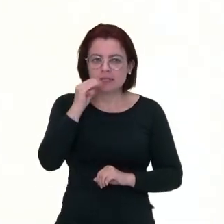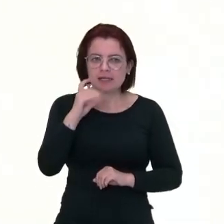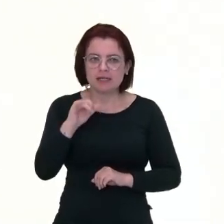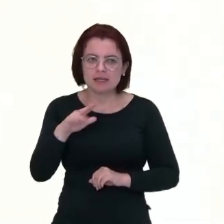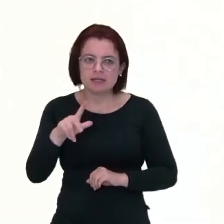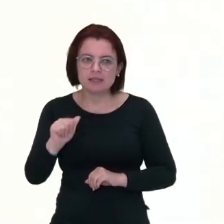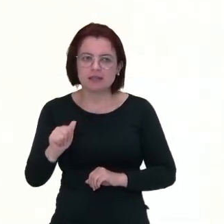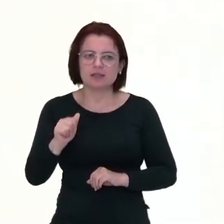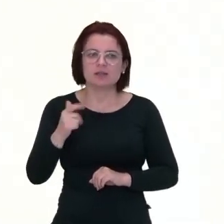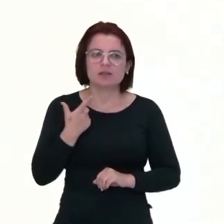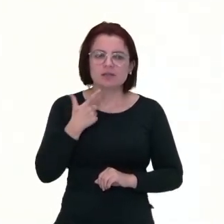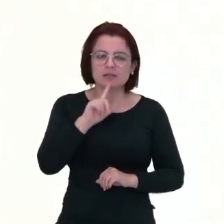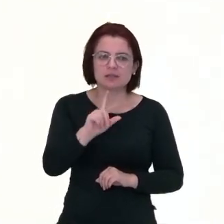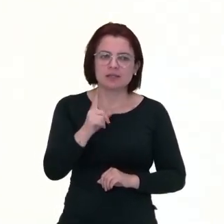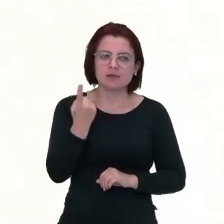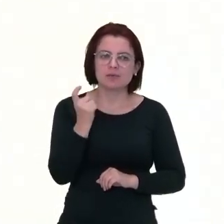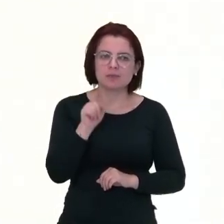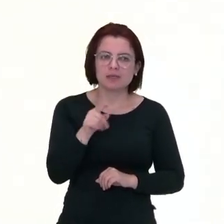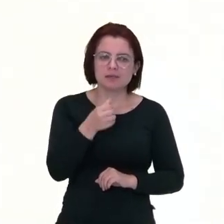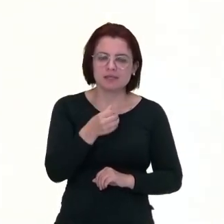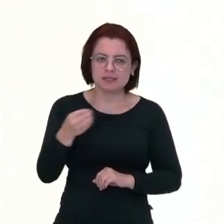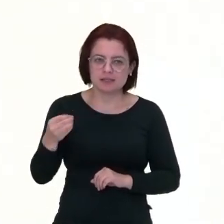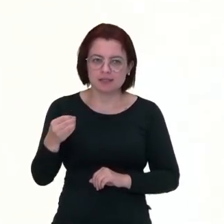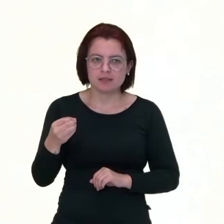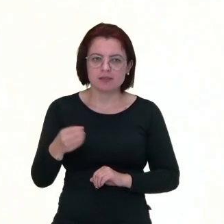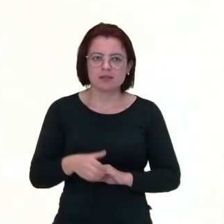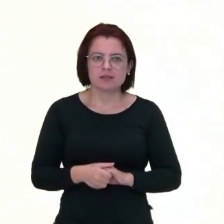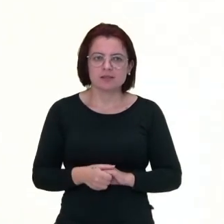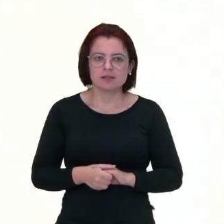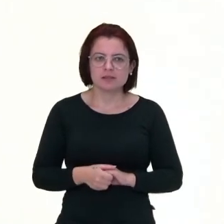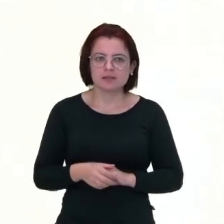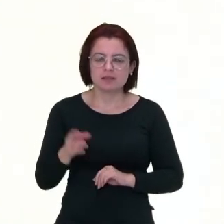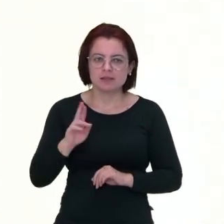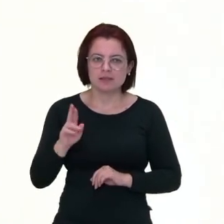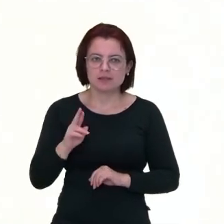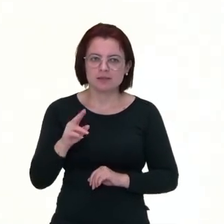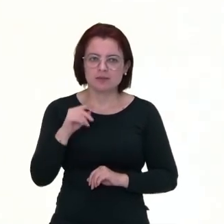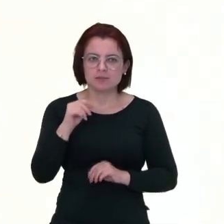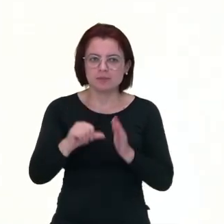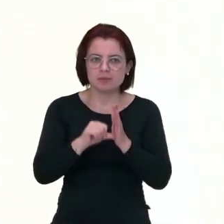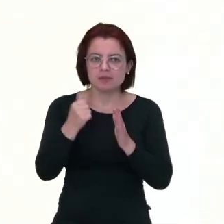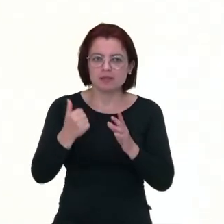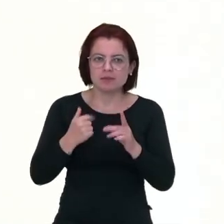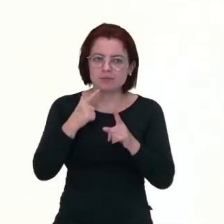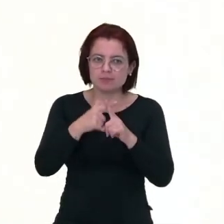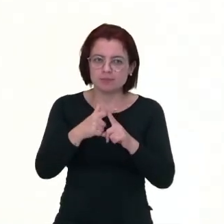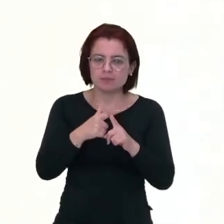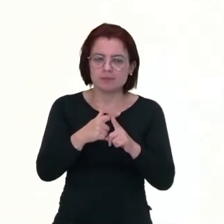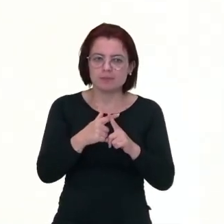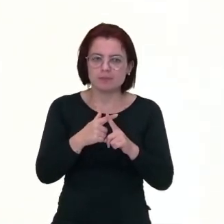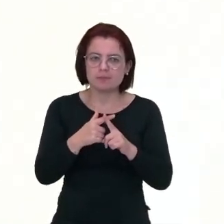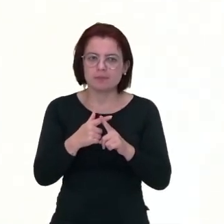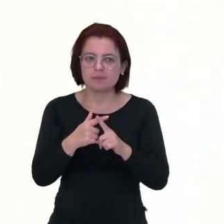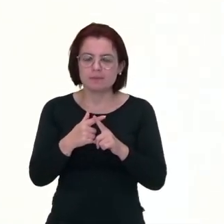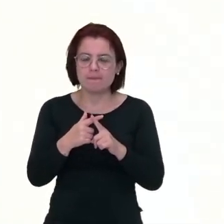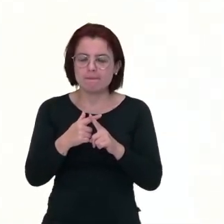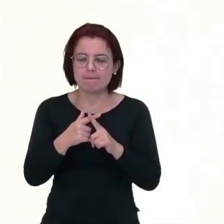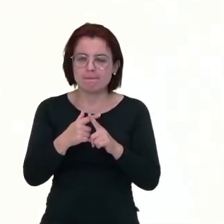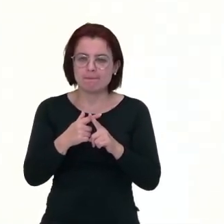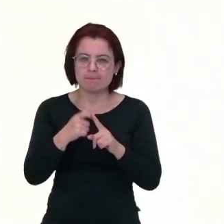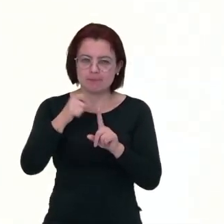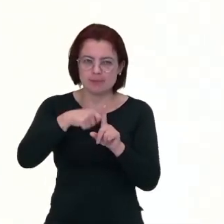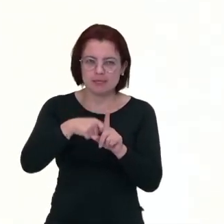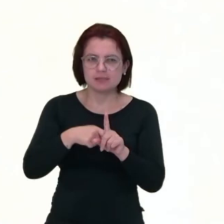possuir R$1.060 na poupança, né? No caso, no primeiro mês, né? Além de um valor de R$1.800